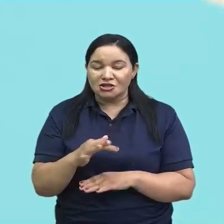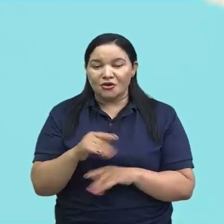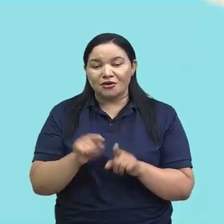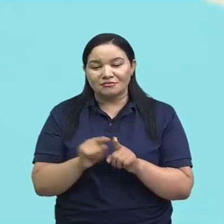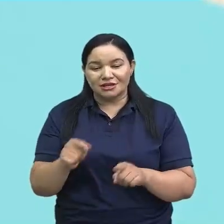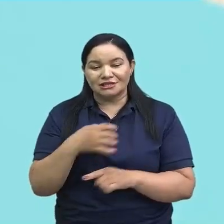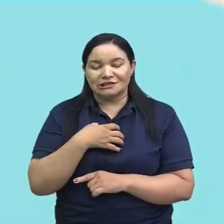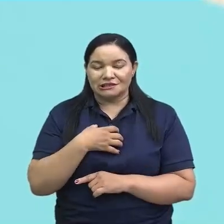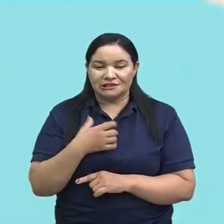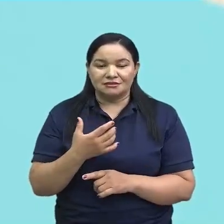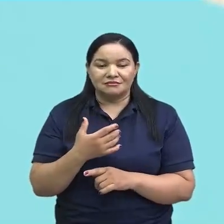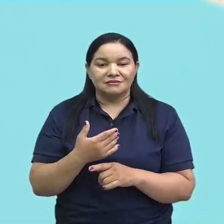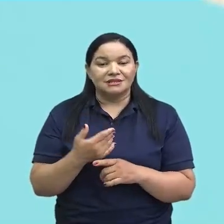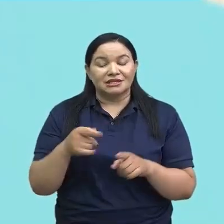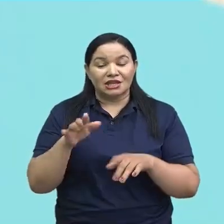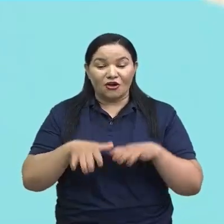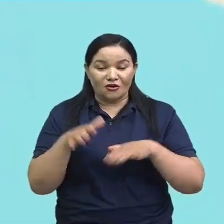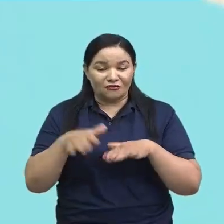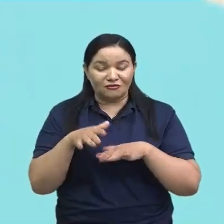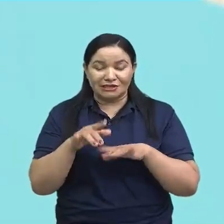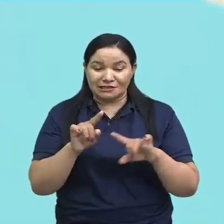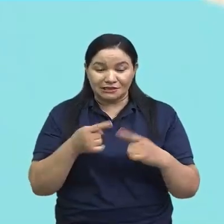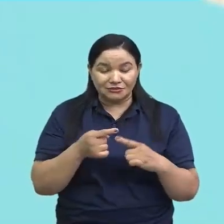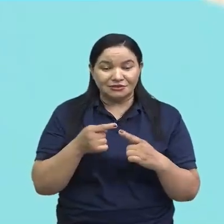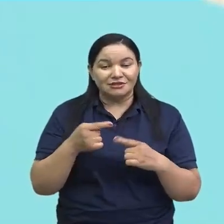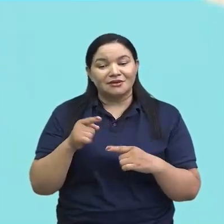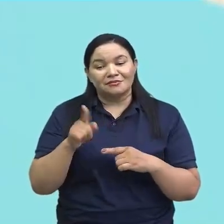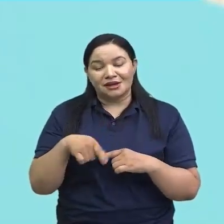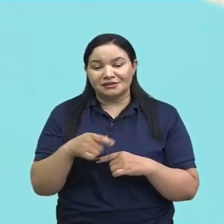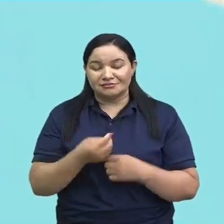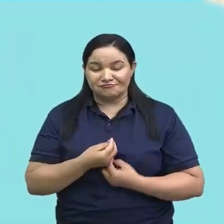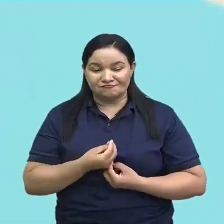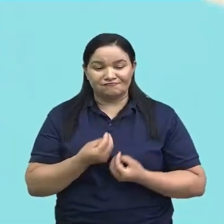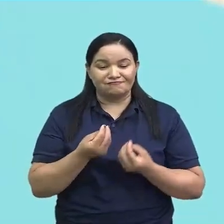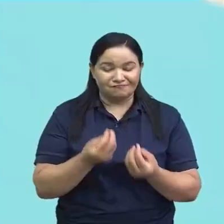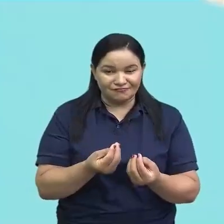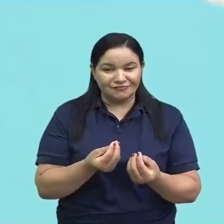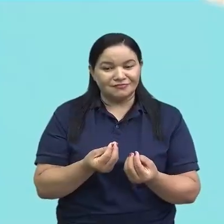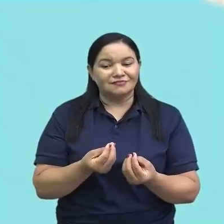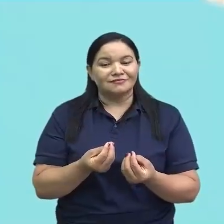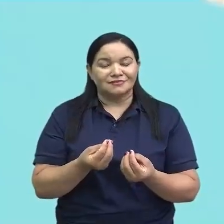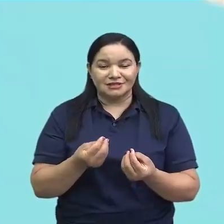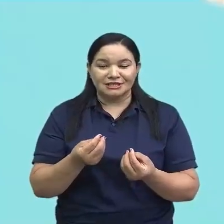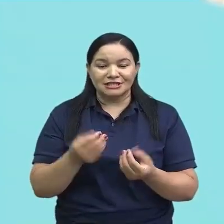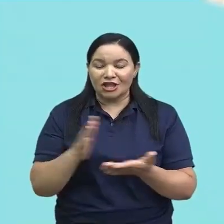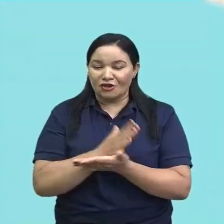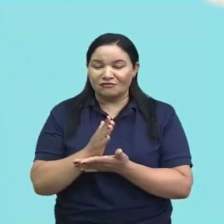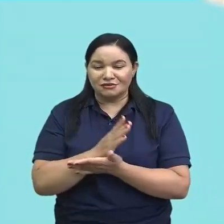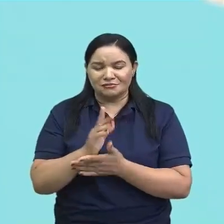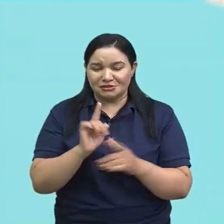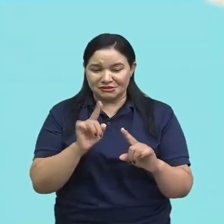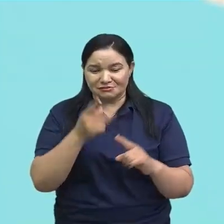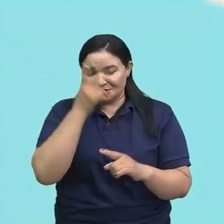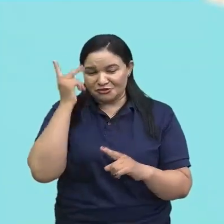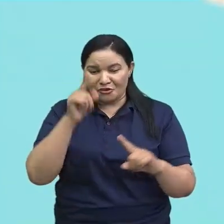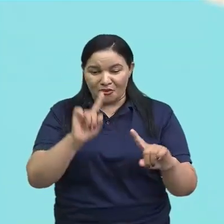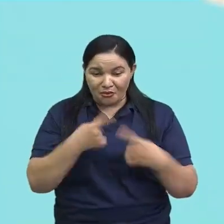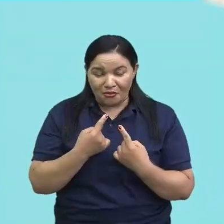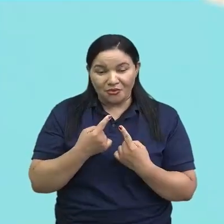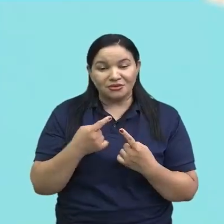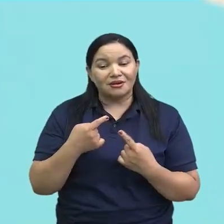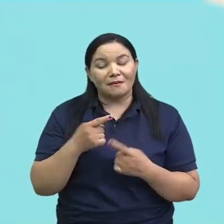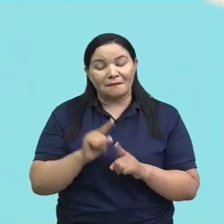mesmo machucando, você consegue ainda se doar pela outra pessoa. Mesmo a outra pessoa fazendo algo ruim para você,